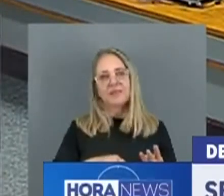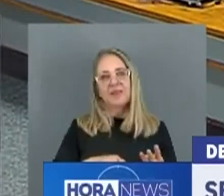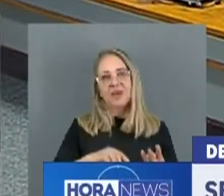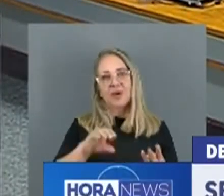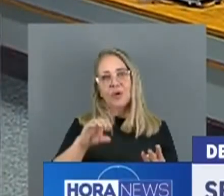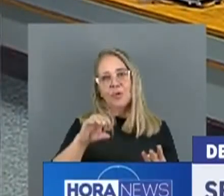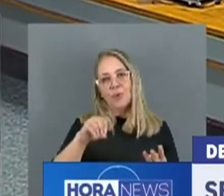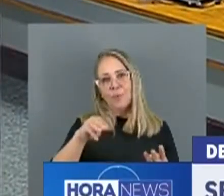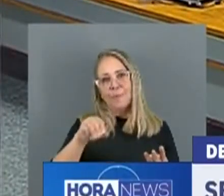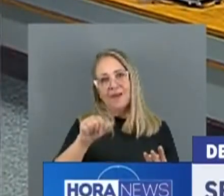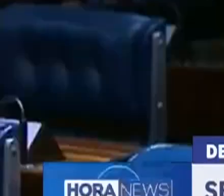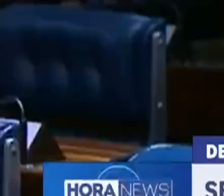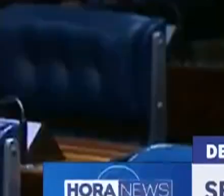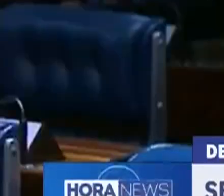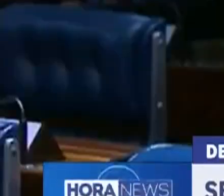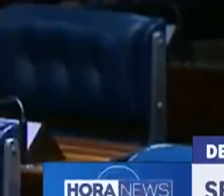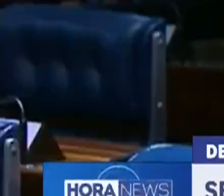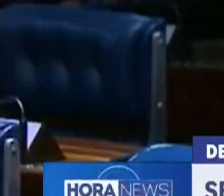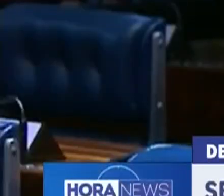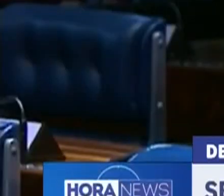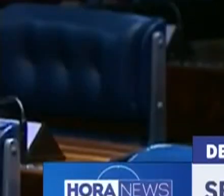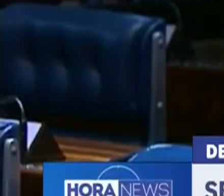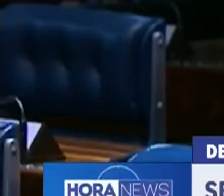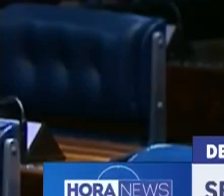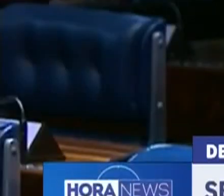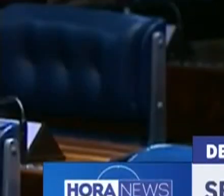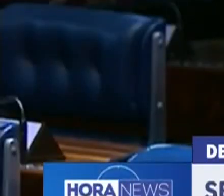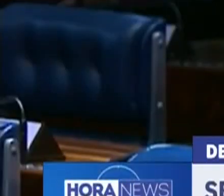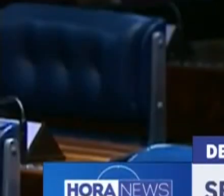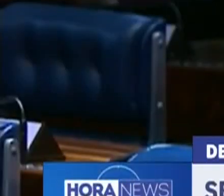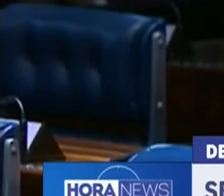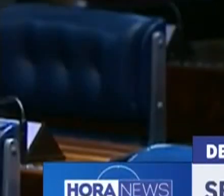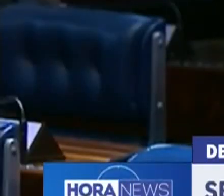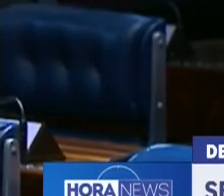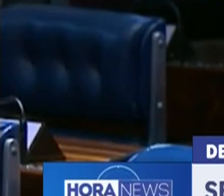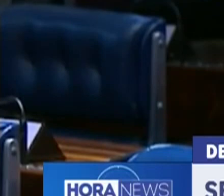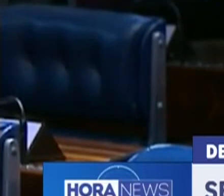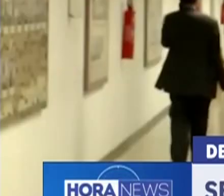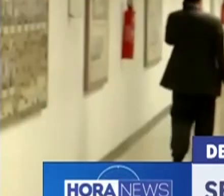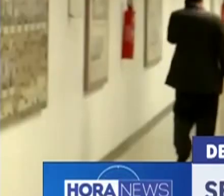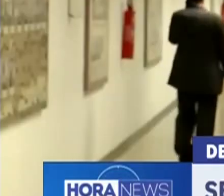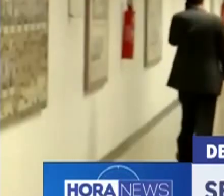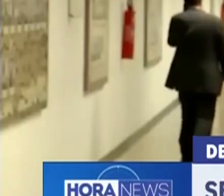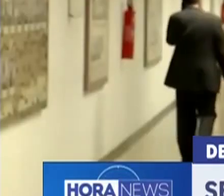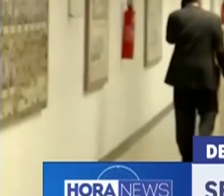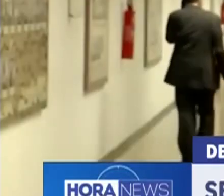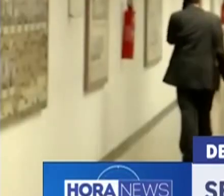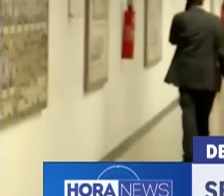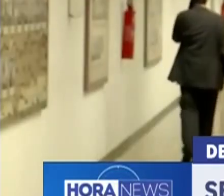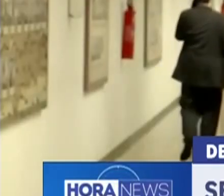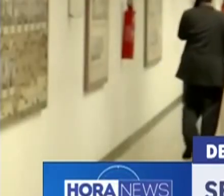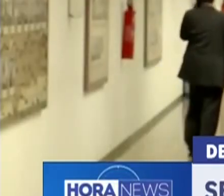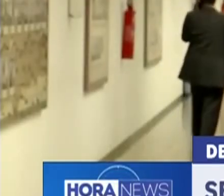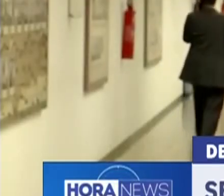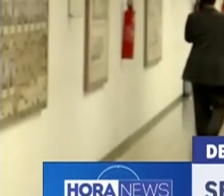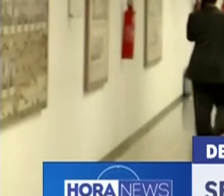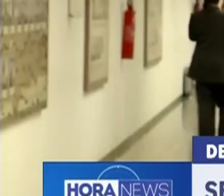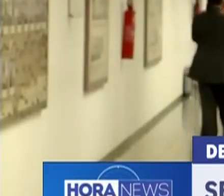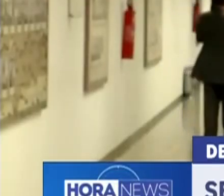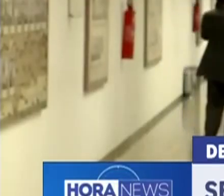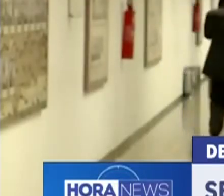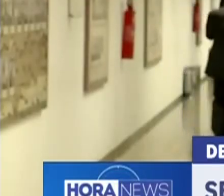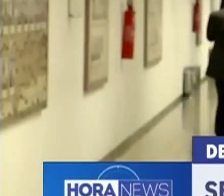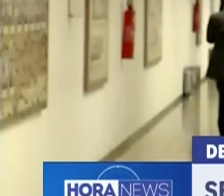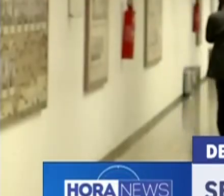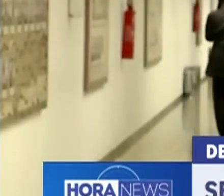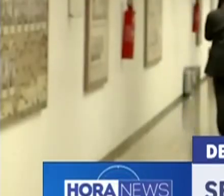alegou que a comissão vai começar os trabalhos só depois de fevereiro. Os integrantes escolheram o senador Omar Aziz como presidente e o